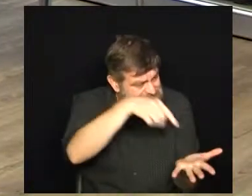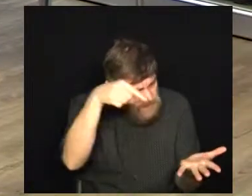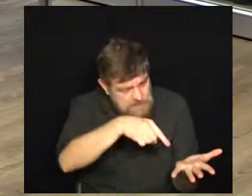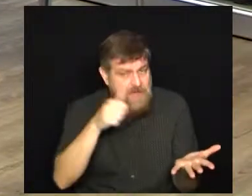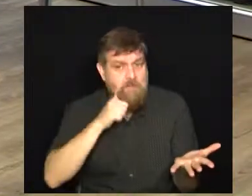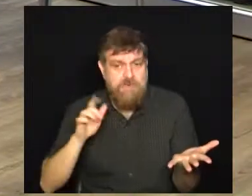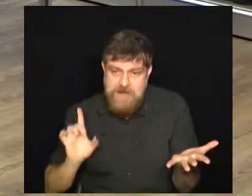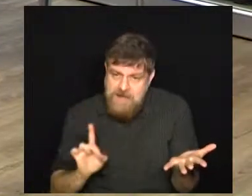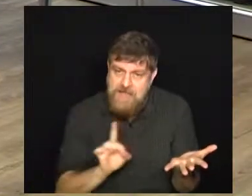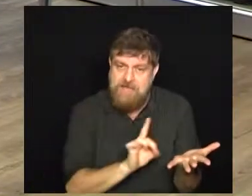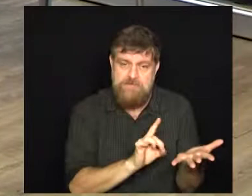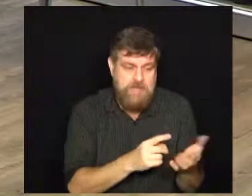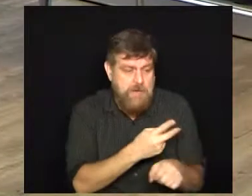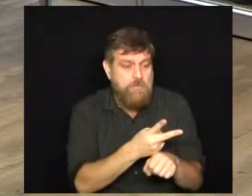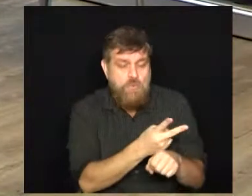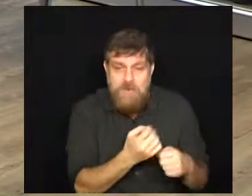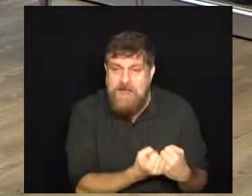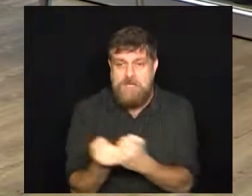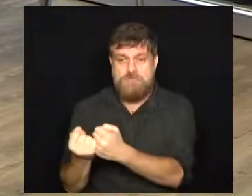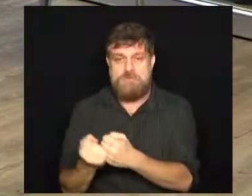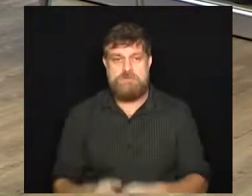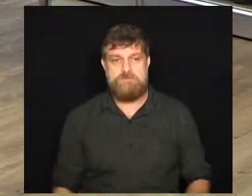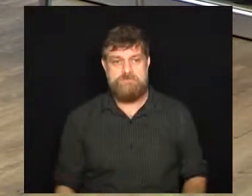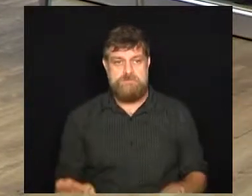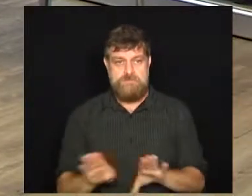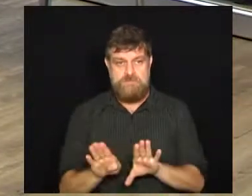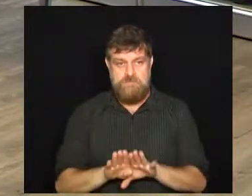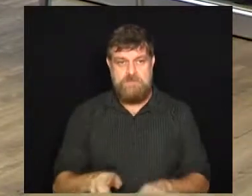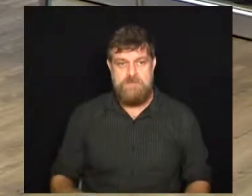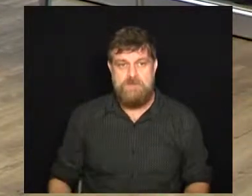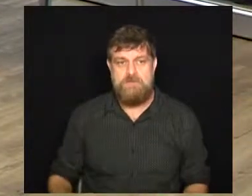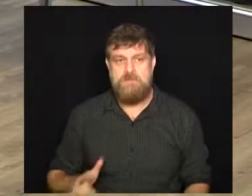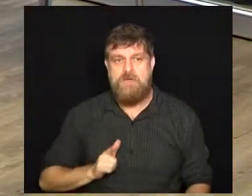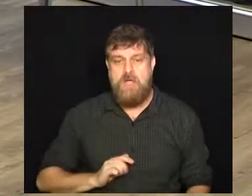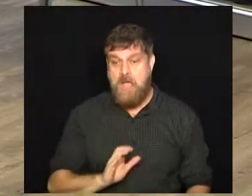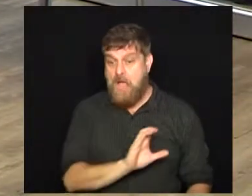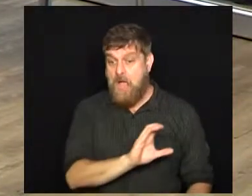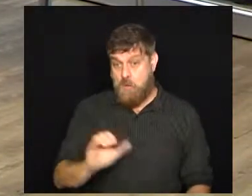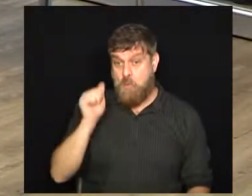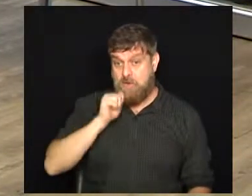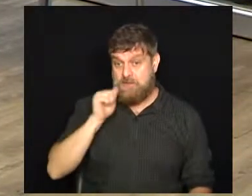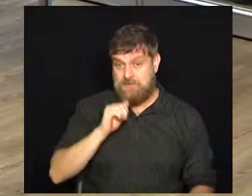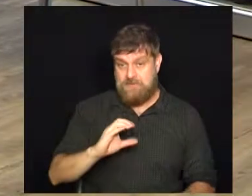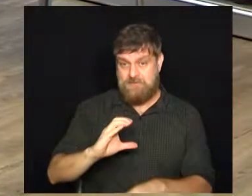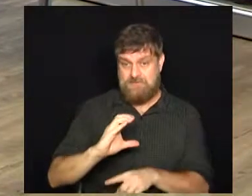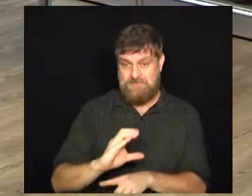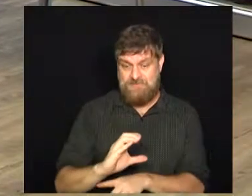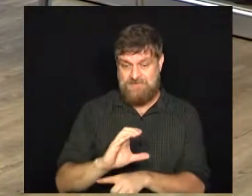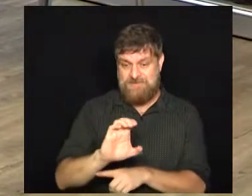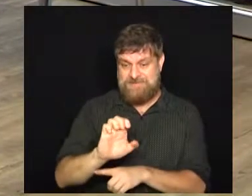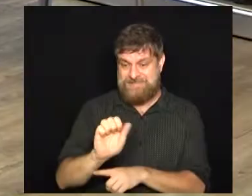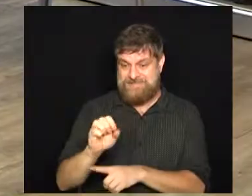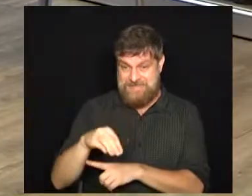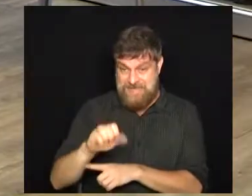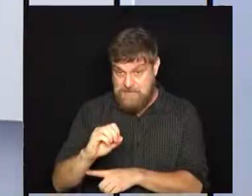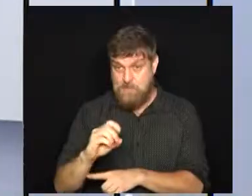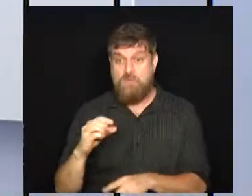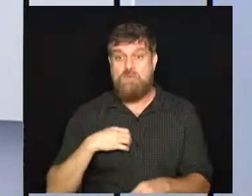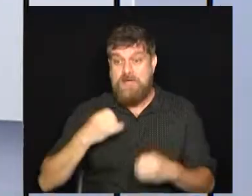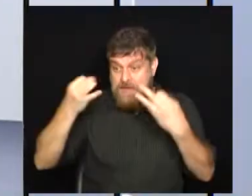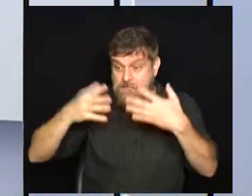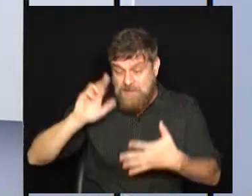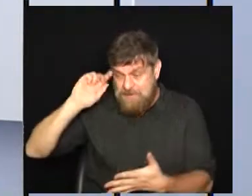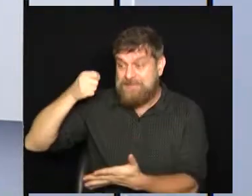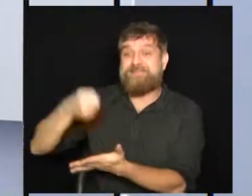Elza falou na reportagem, que é coordenadora do SEAMO, ela falou uma coisa muito importante. É uma decisão. A